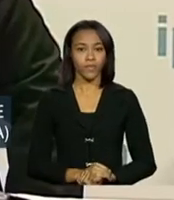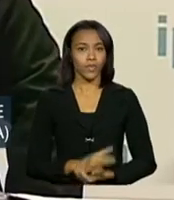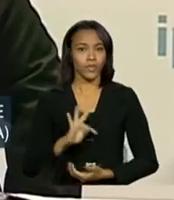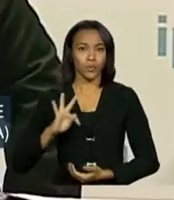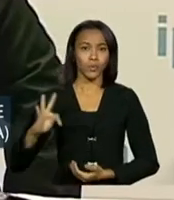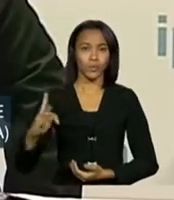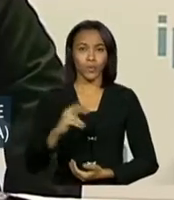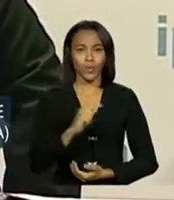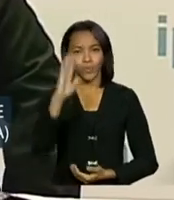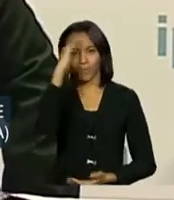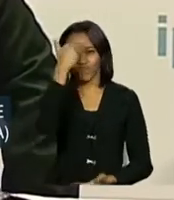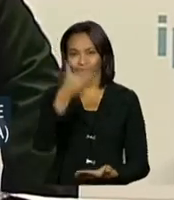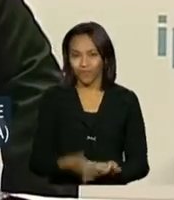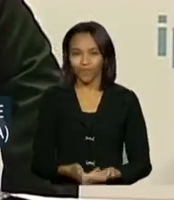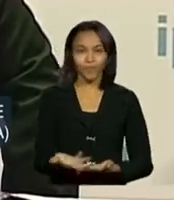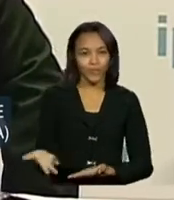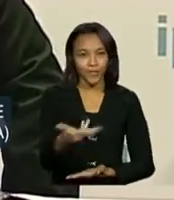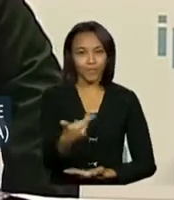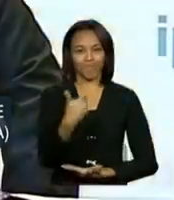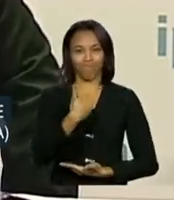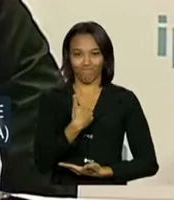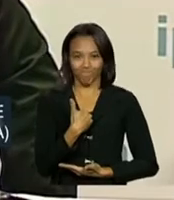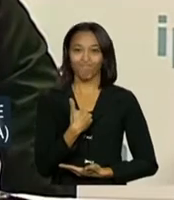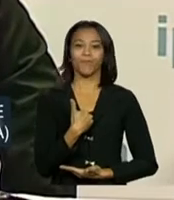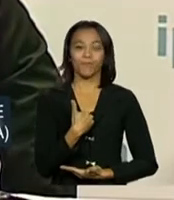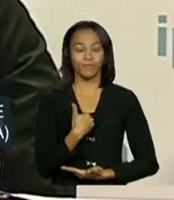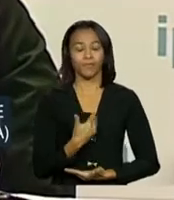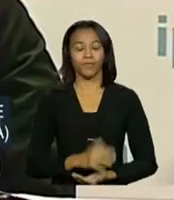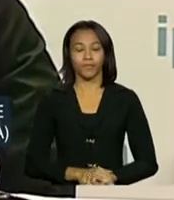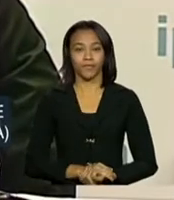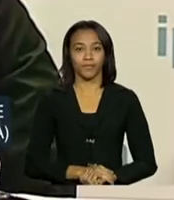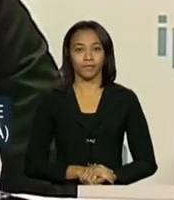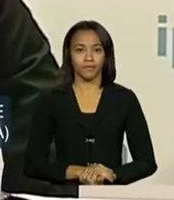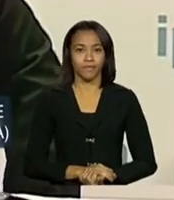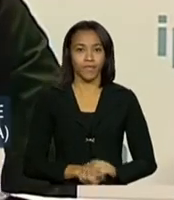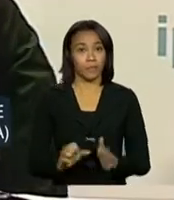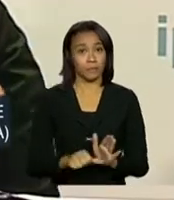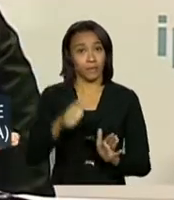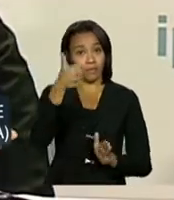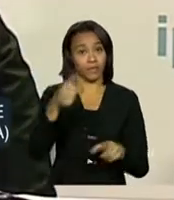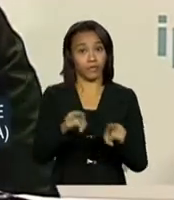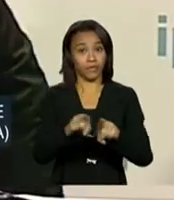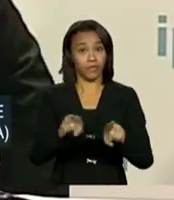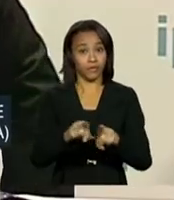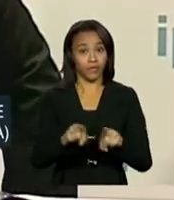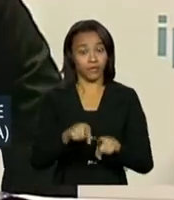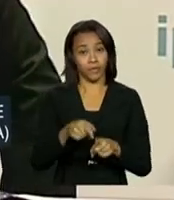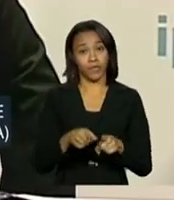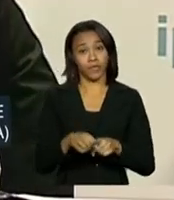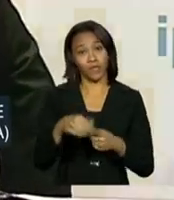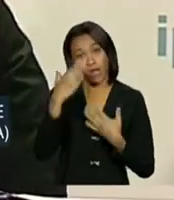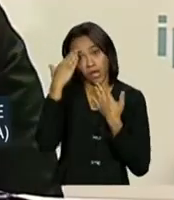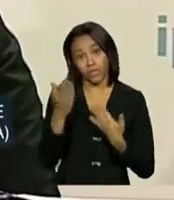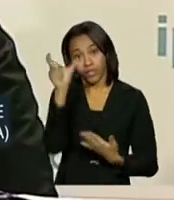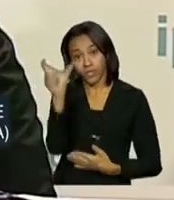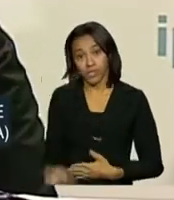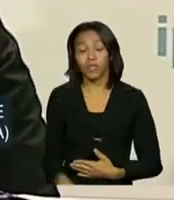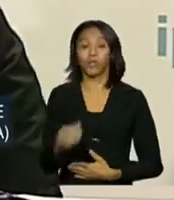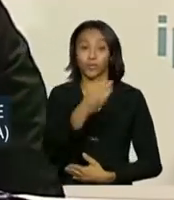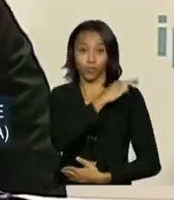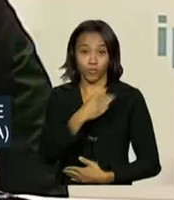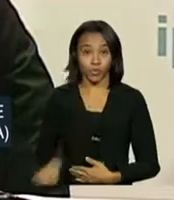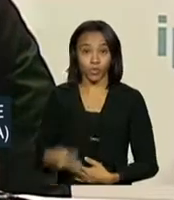toda a confiança que está sendo depositada na minha pessoa, em primeiro lugar, ao ministro Moreira